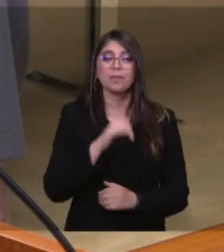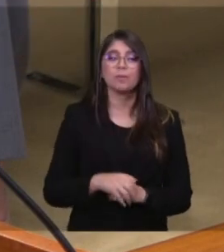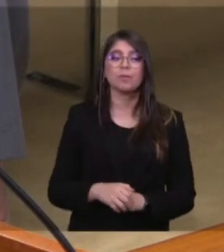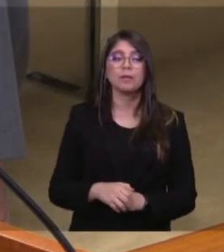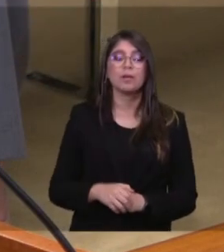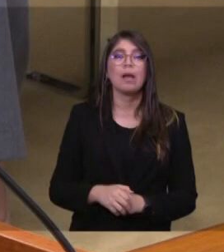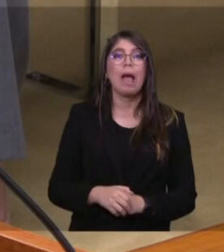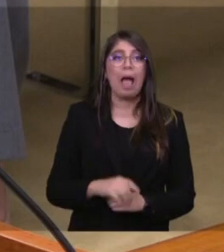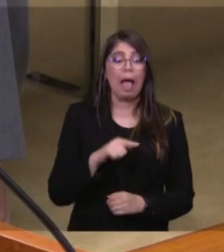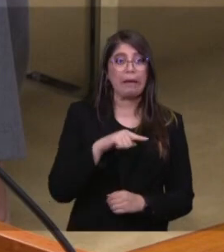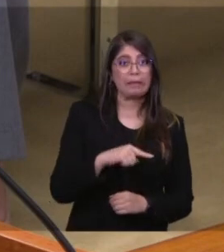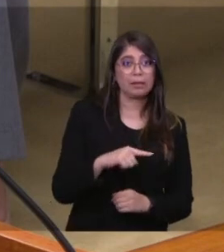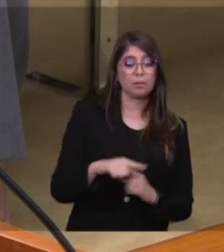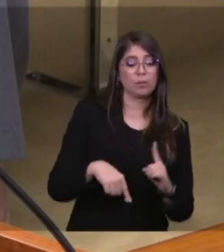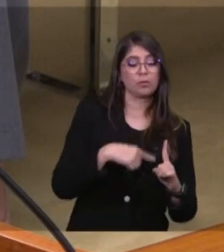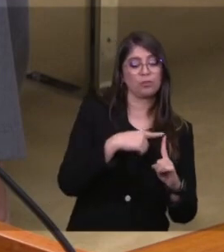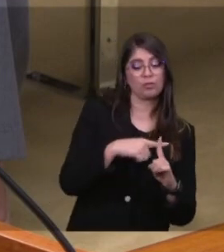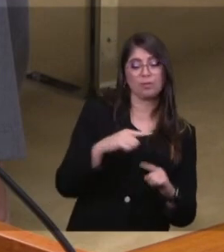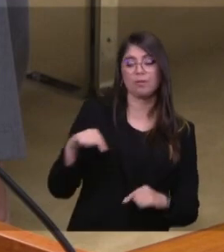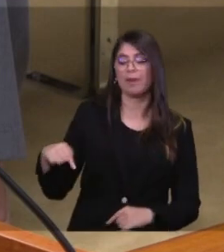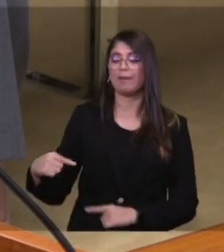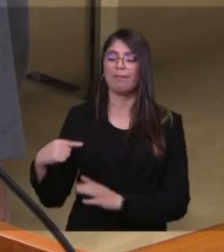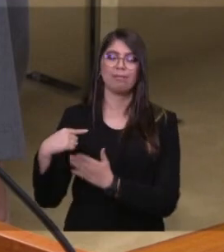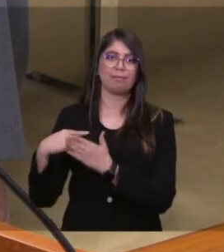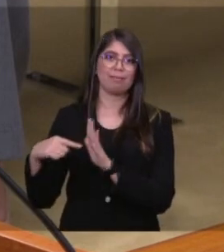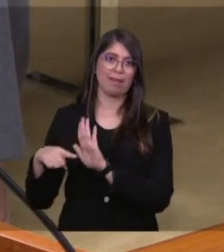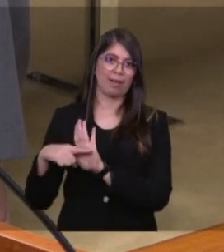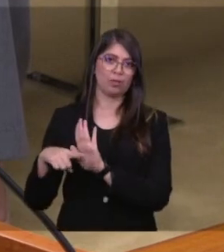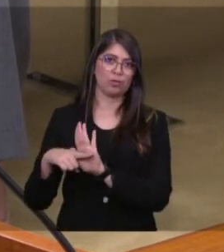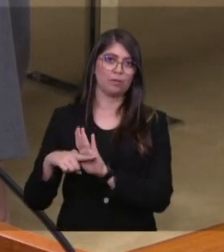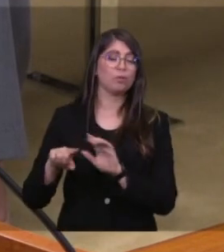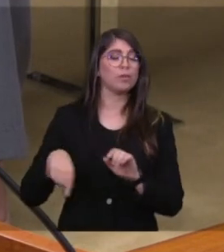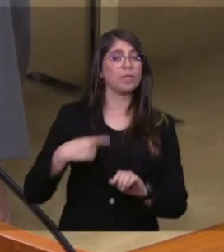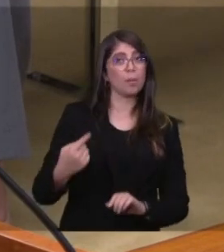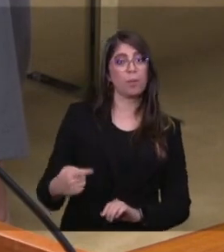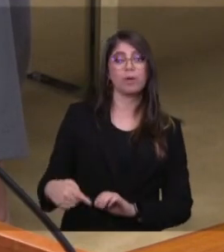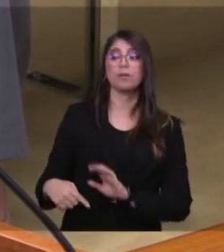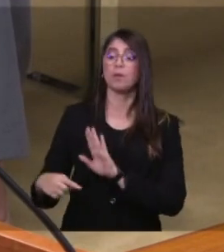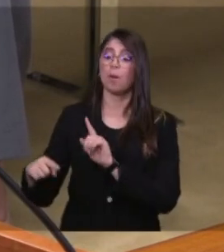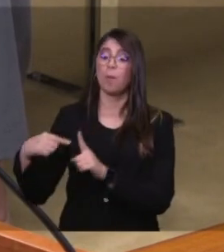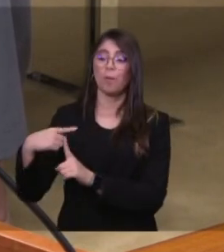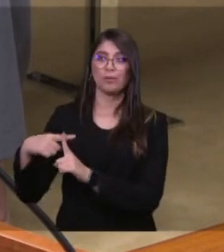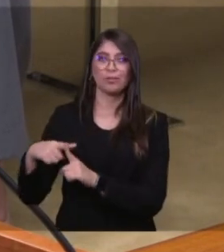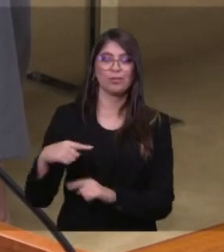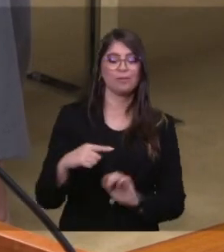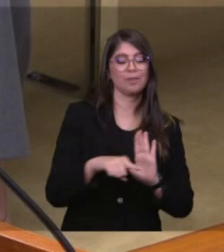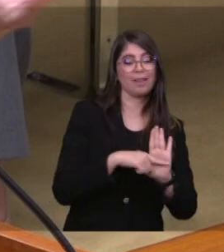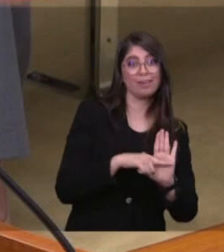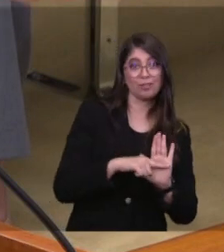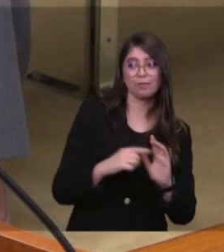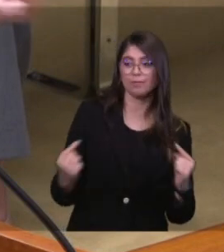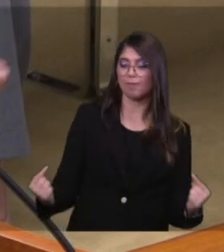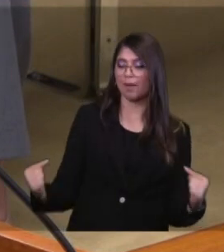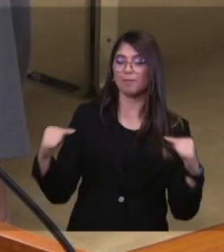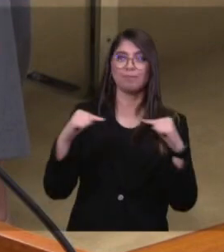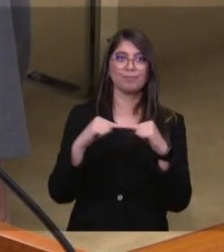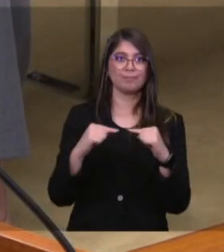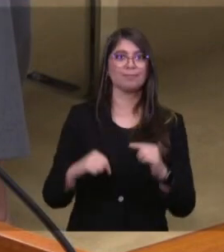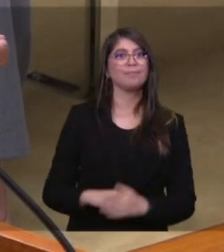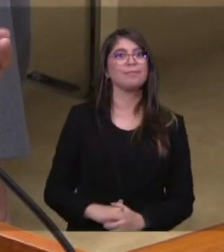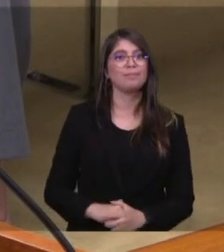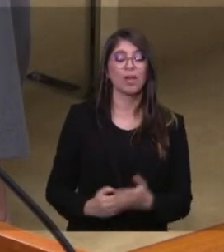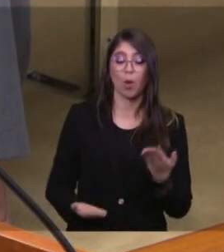sinais trocados. Eu não posso compensar uma dívida que tenho com A com um débito que tenho com B. O contribuinte não